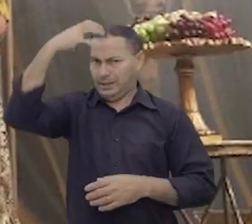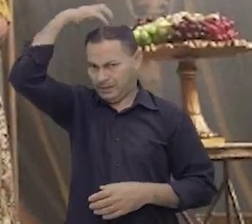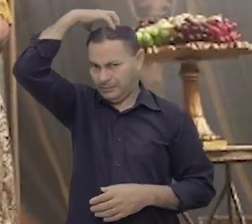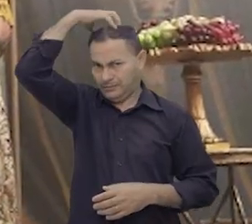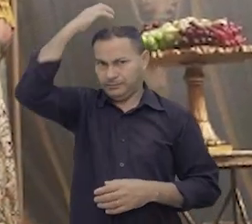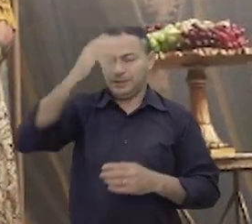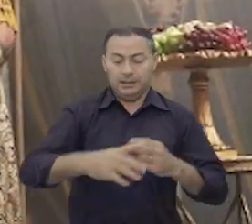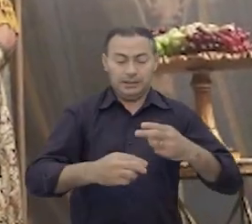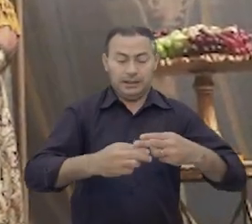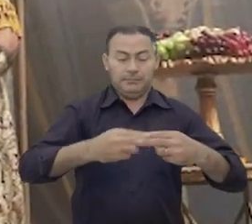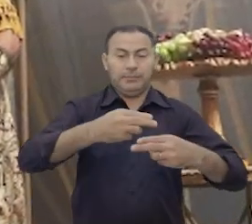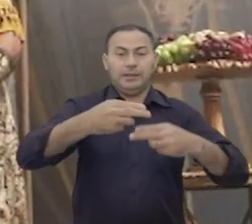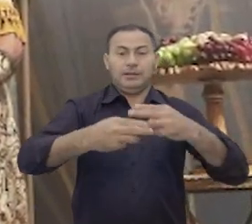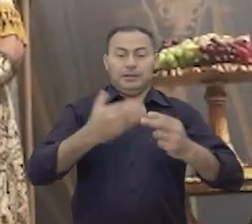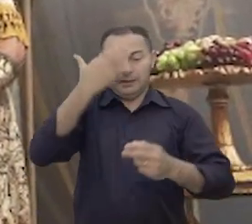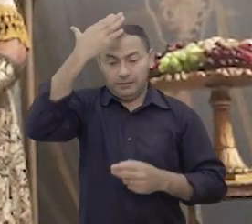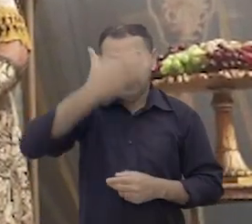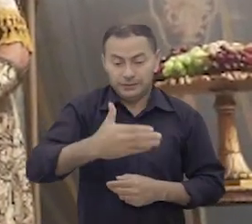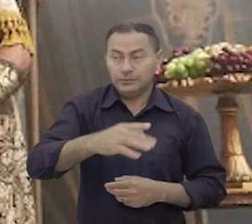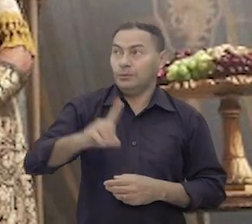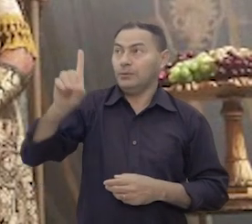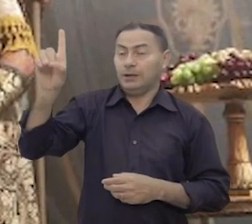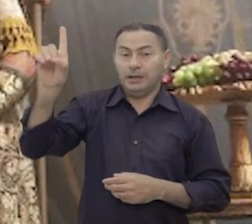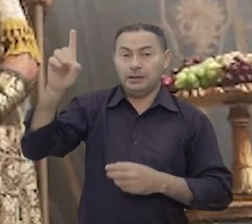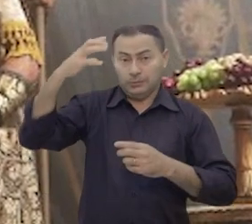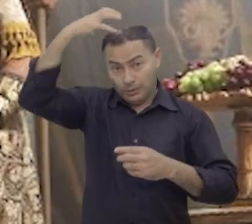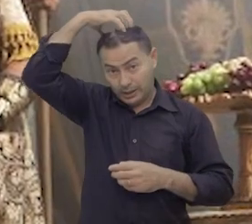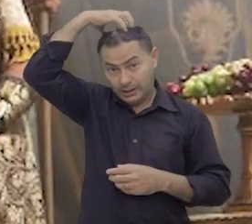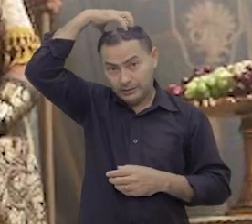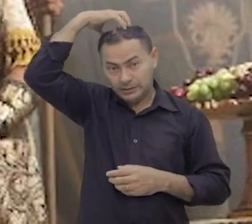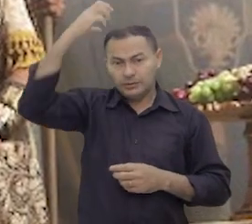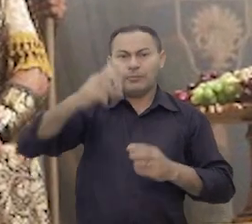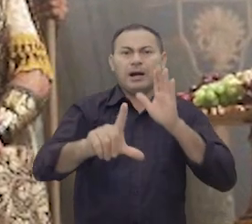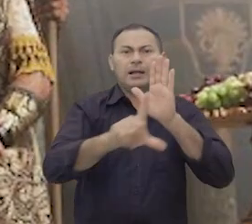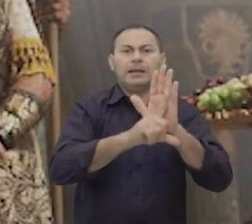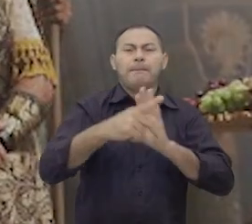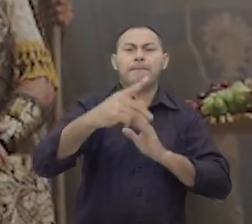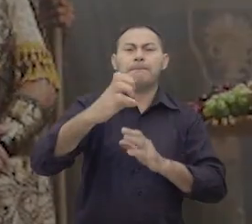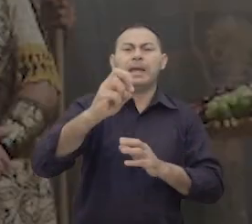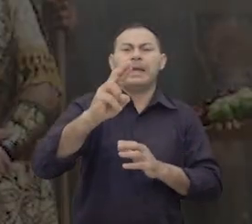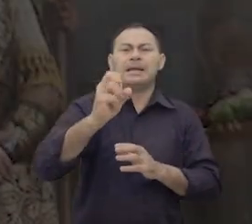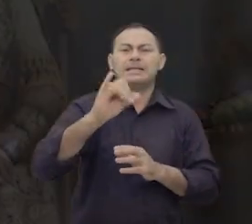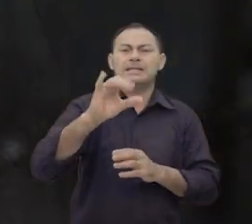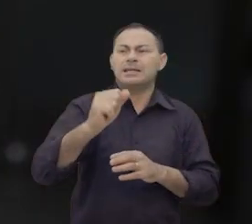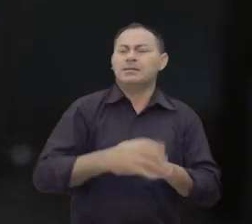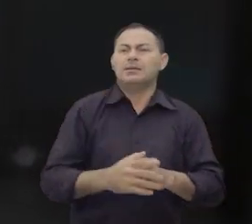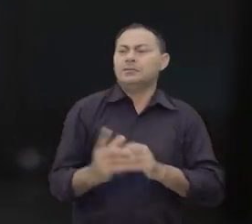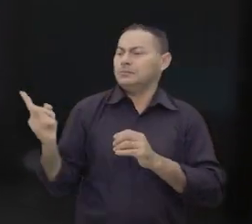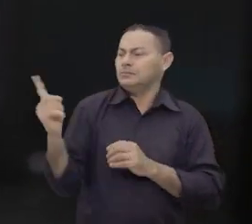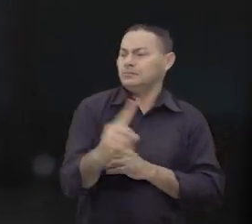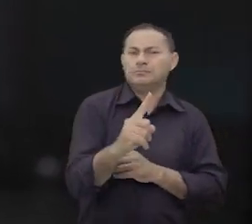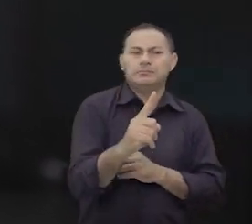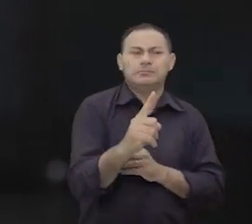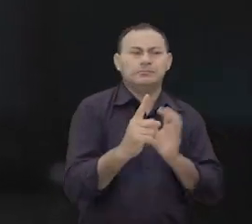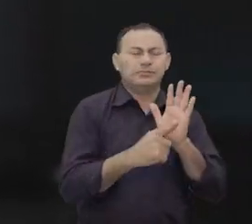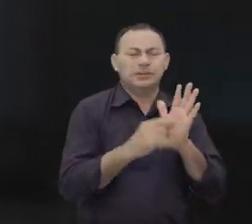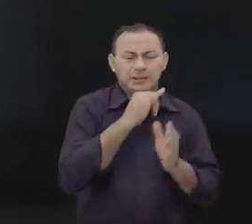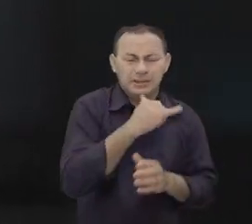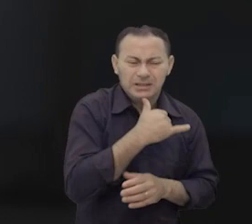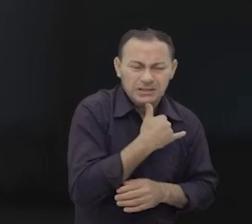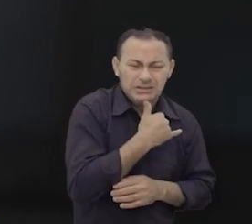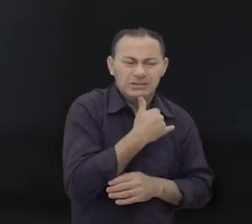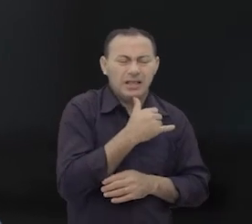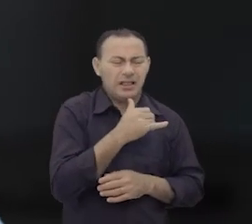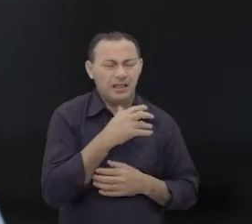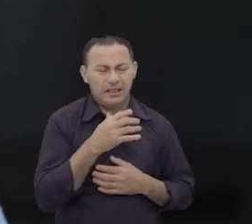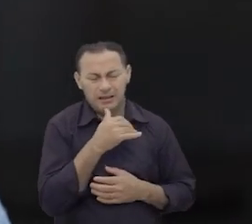Neemias estava frequentemente na presença do rei. Havia uma lei na Pérsia e Média que proibia que as pessoas se apresentassem com aparência triste ou